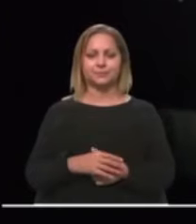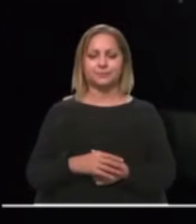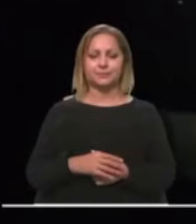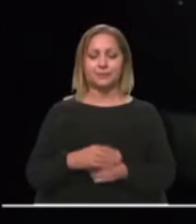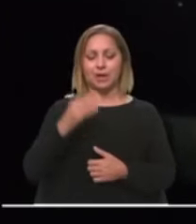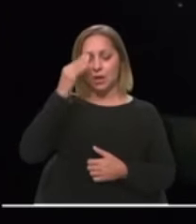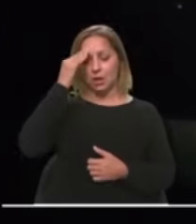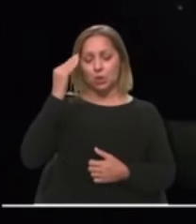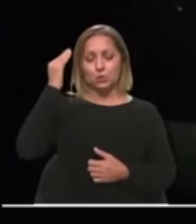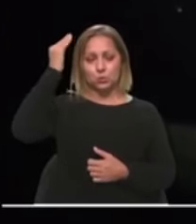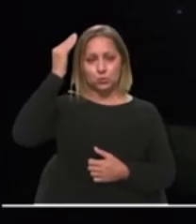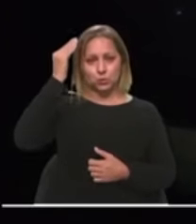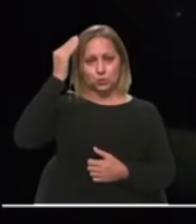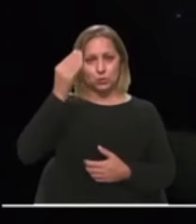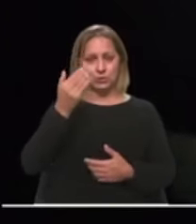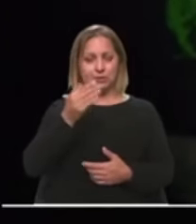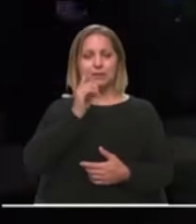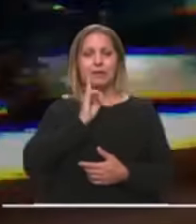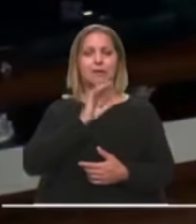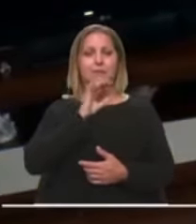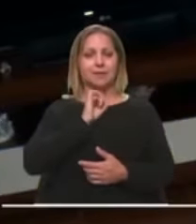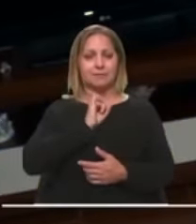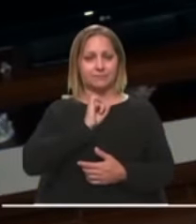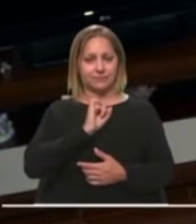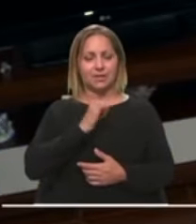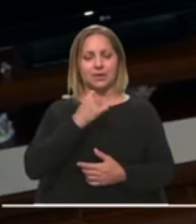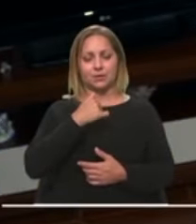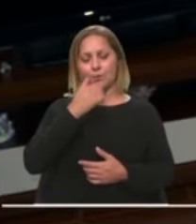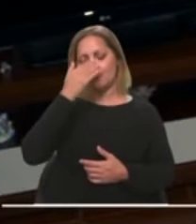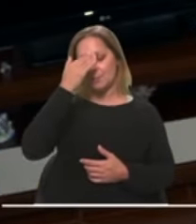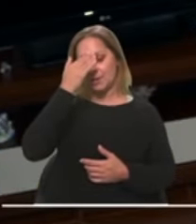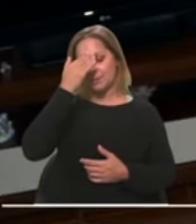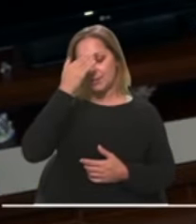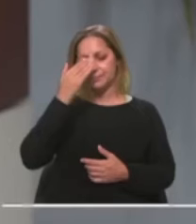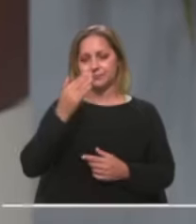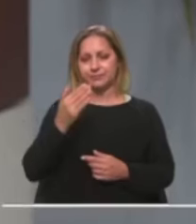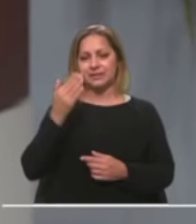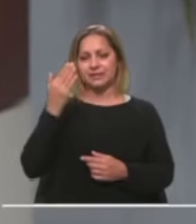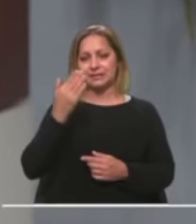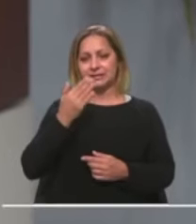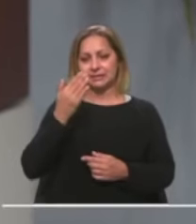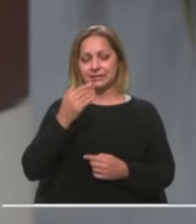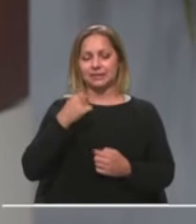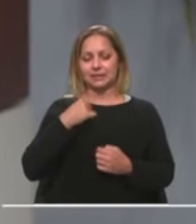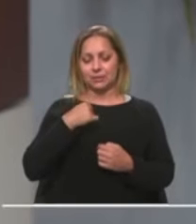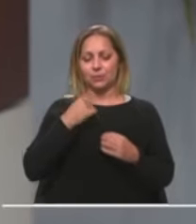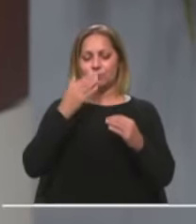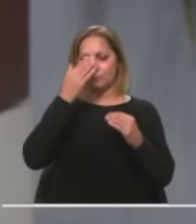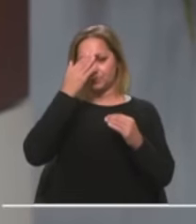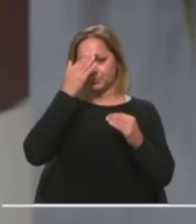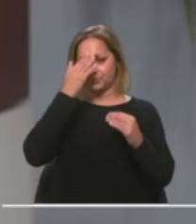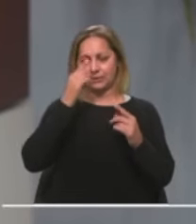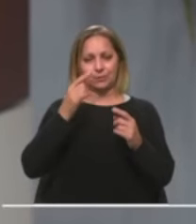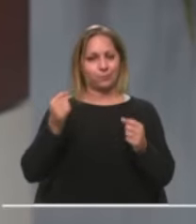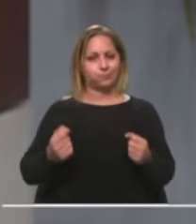Os sonhos que eu tinha para a Alda, eu tive consciência, naquele dia, eu tive consciência de que não os